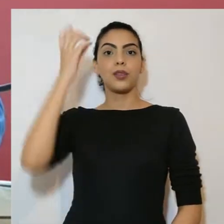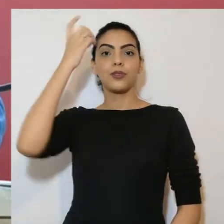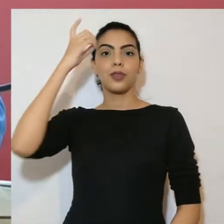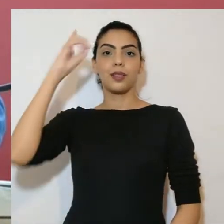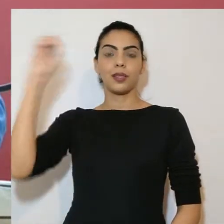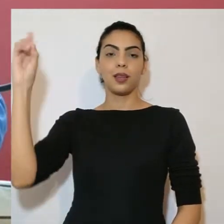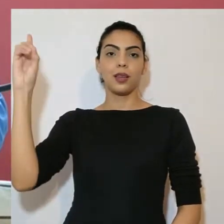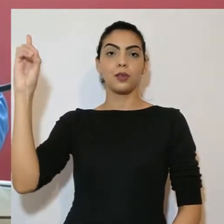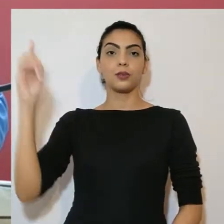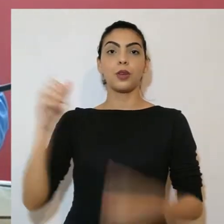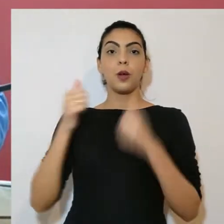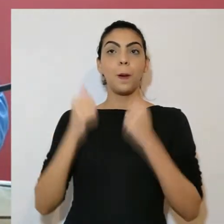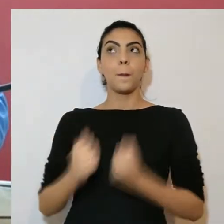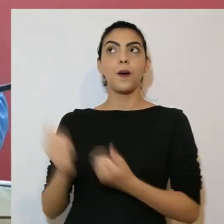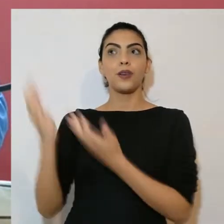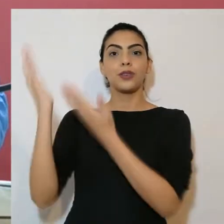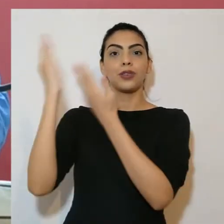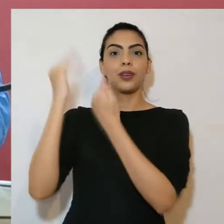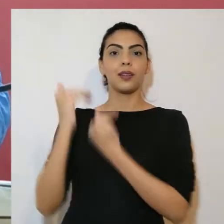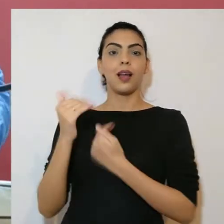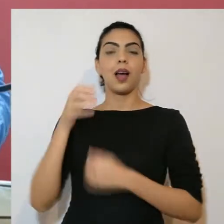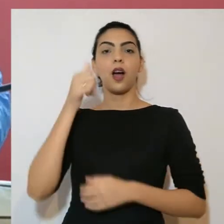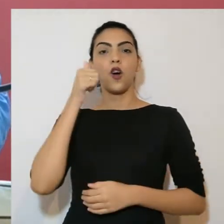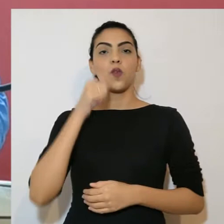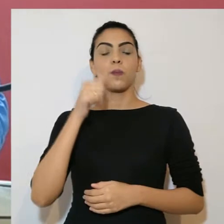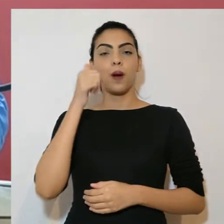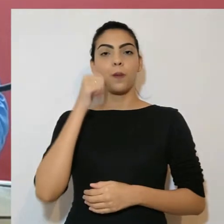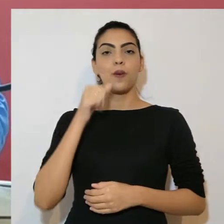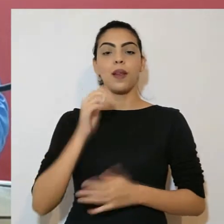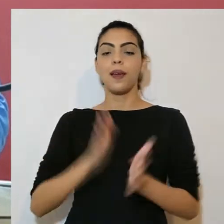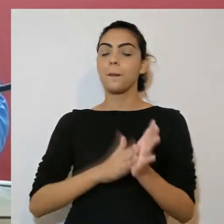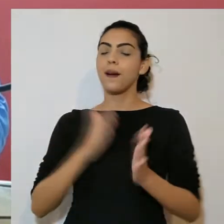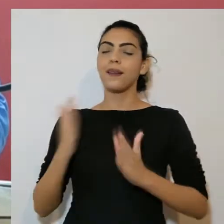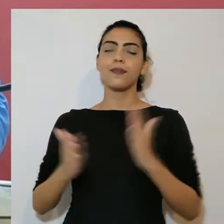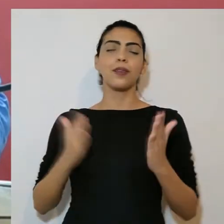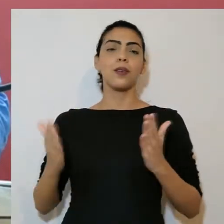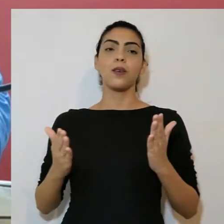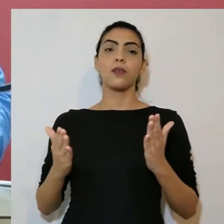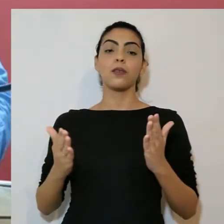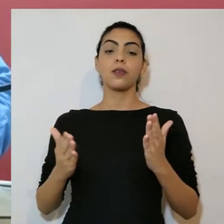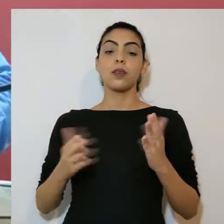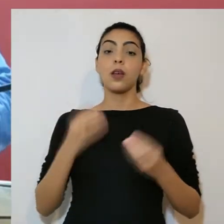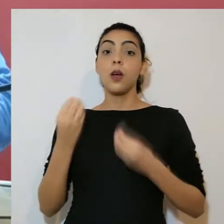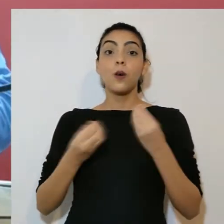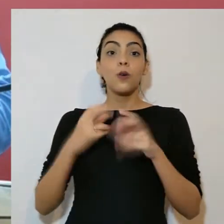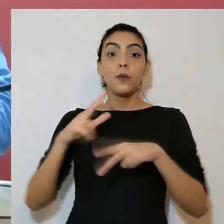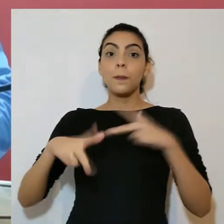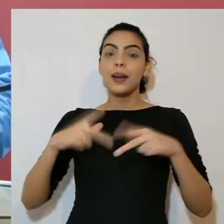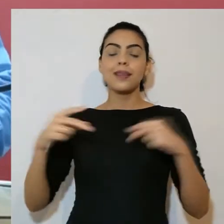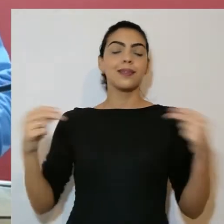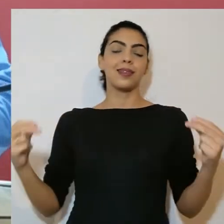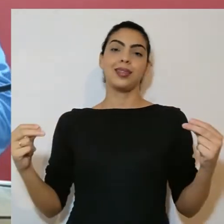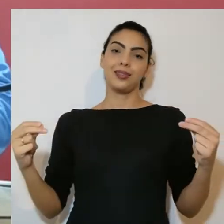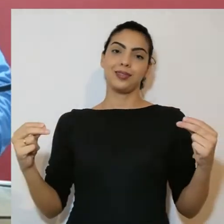Somente Deus pode prover uma mulher tão excelente como um